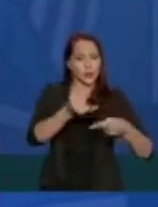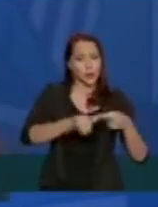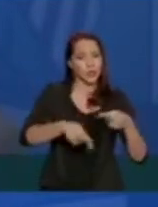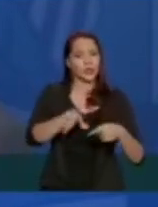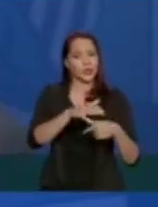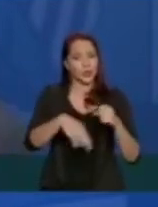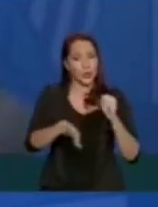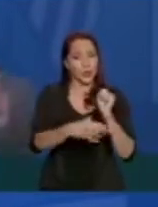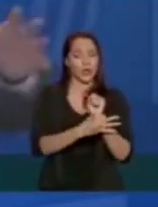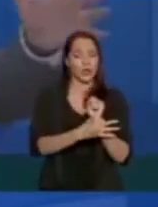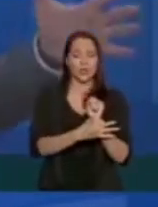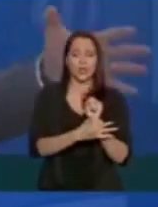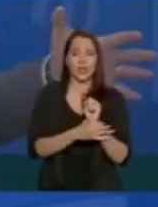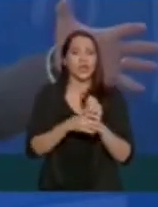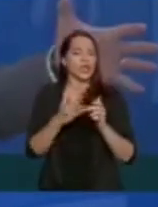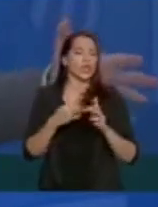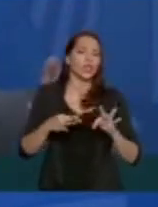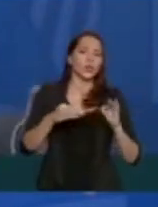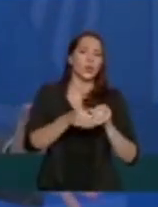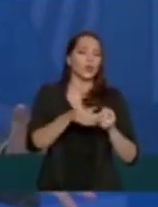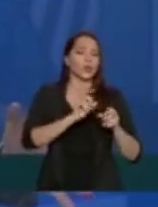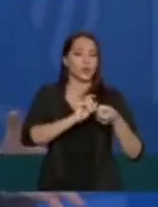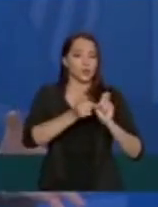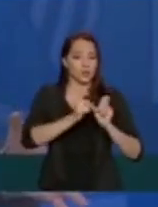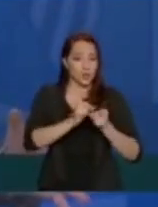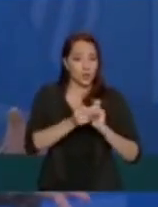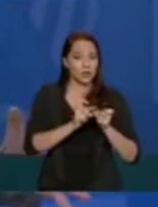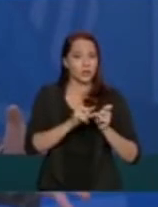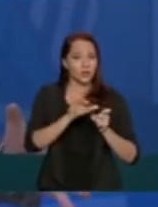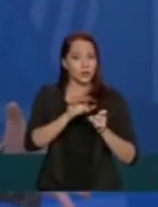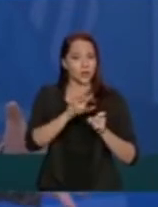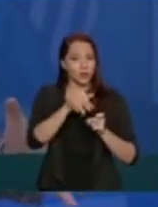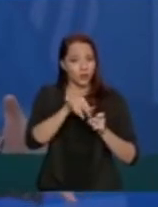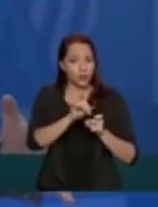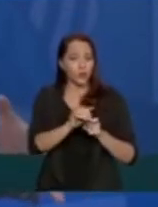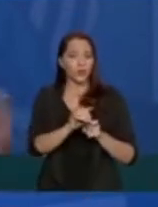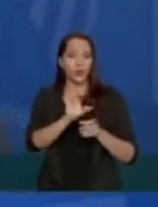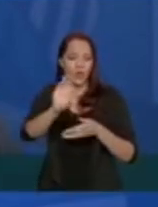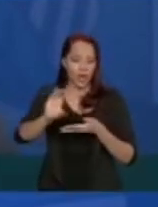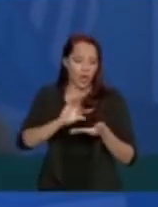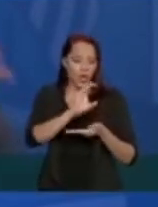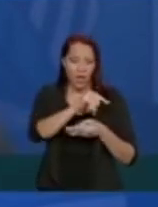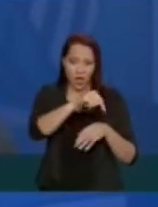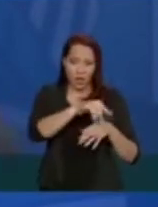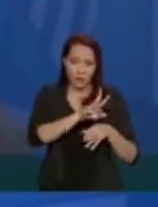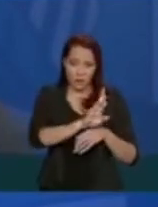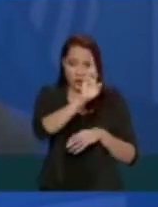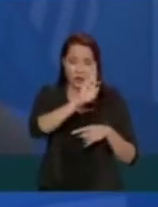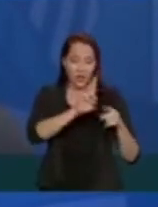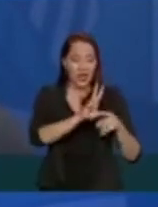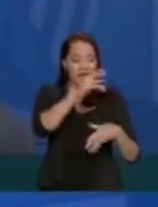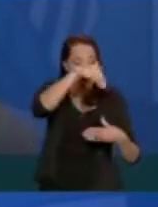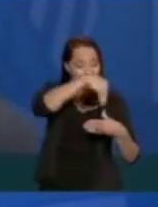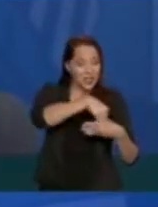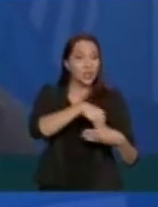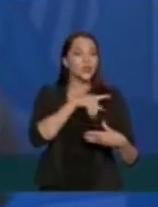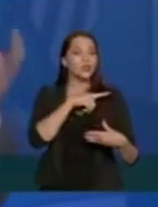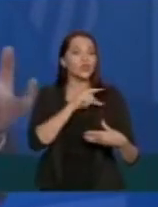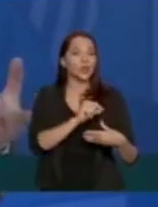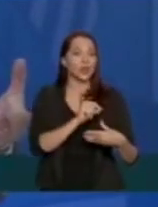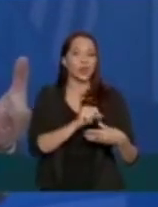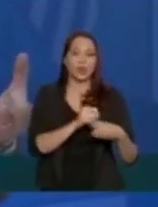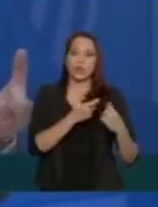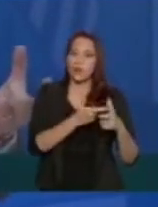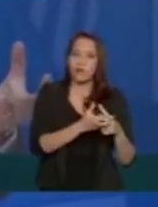segurança e com toda a administração do fundo, ela tinha dentro dela um mundo